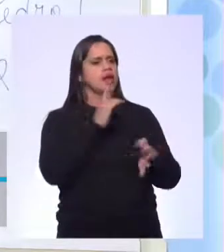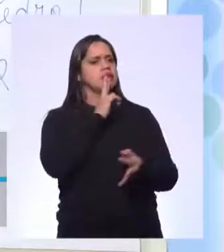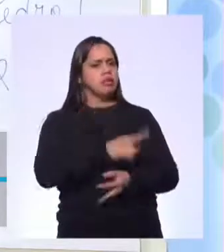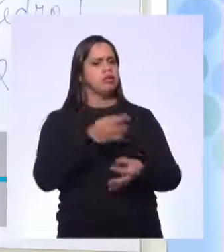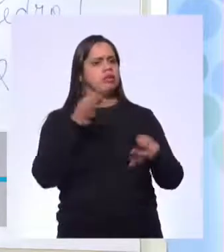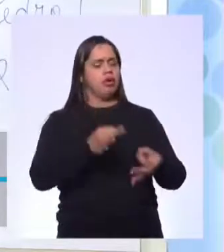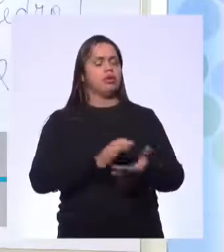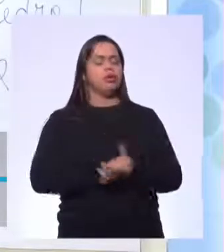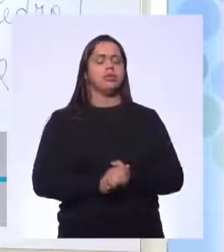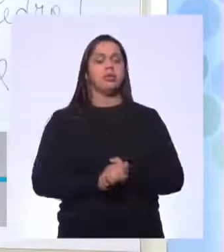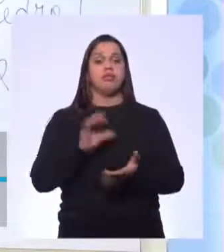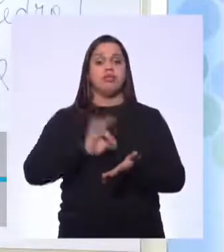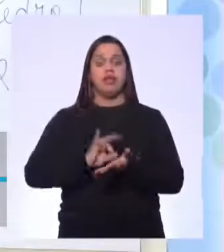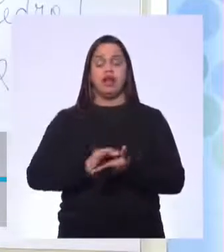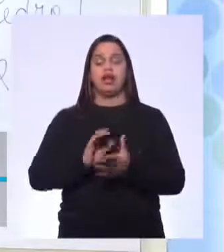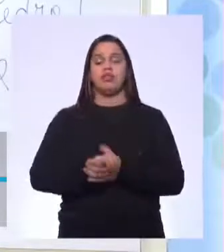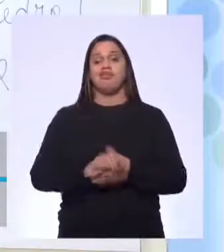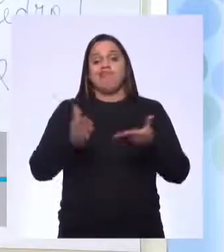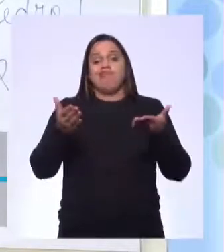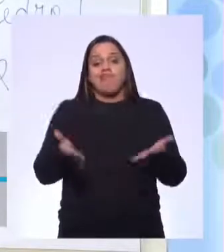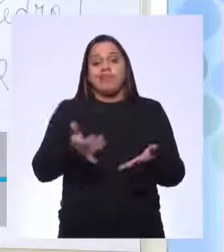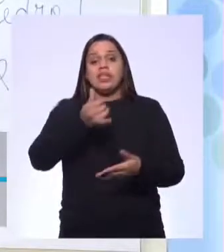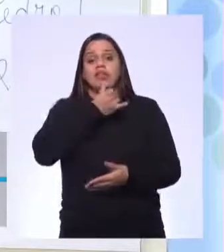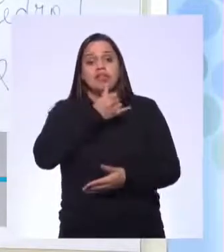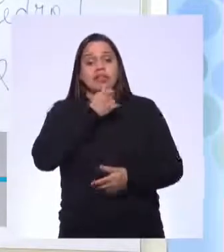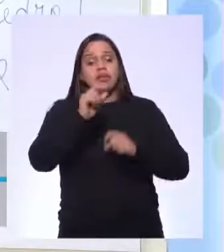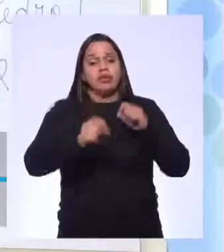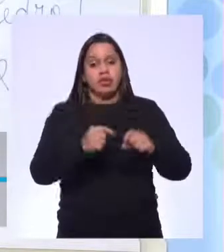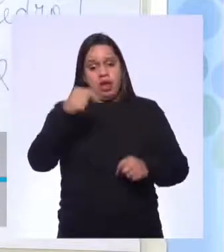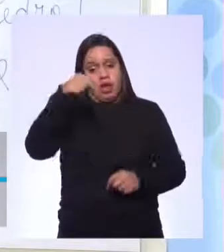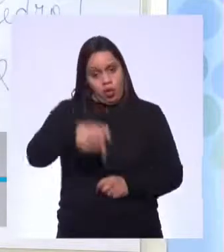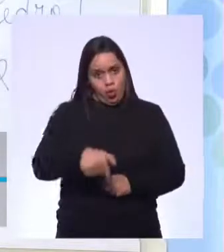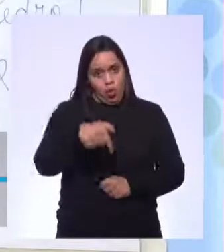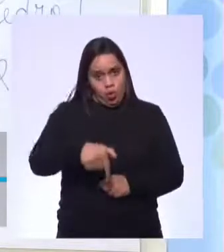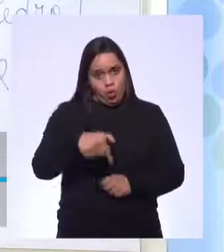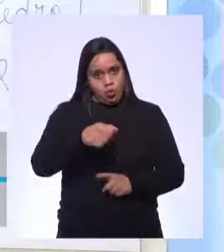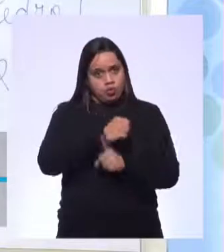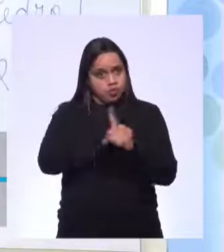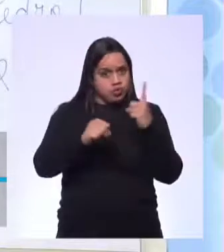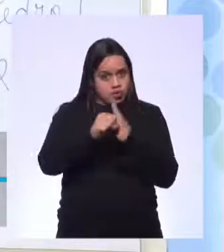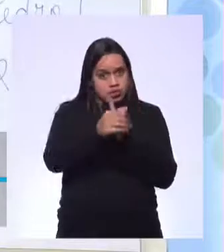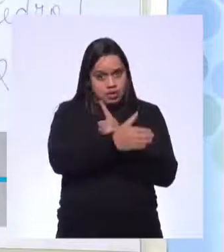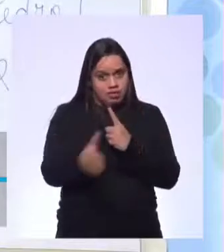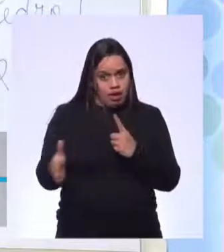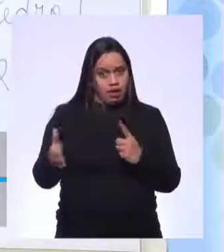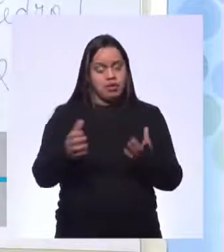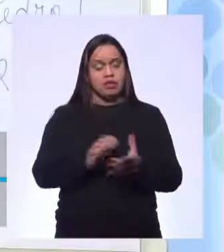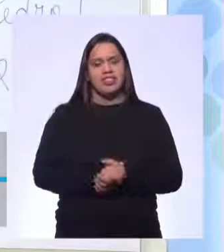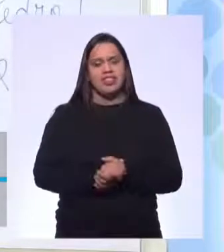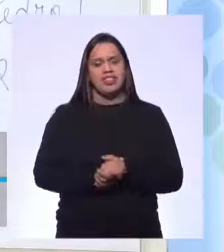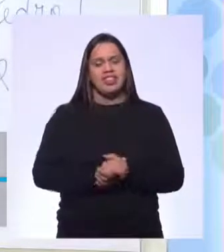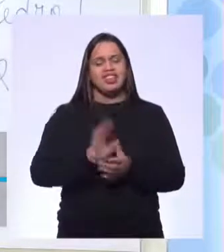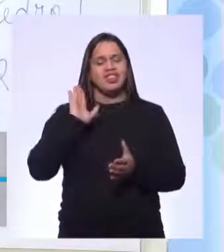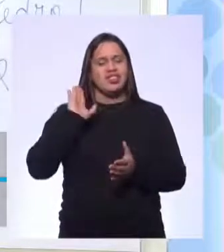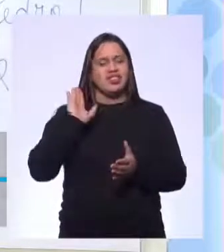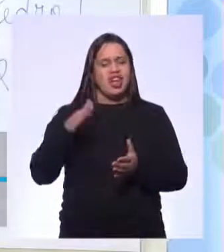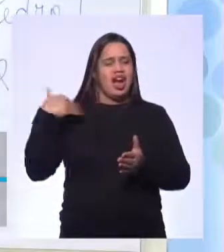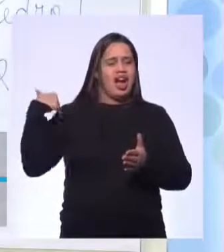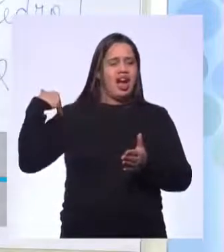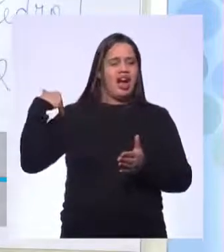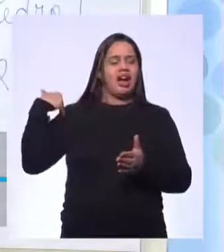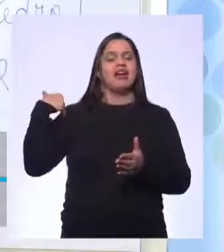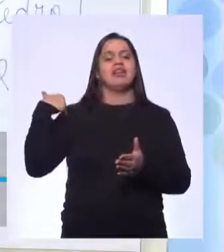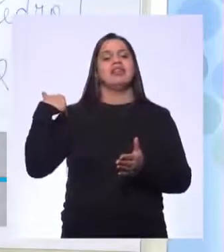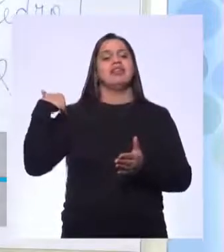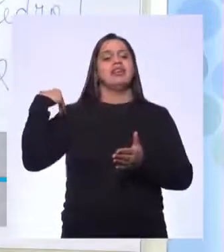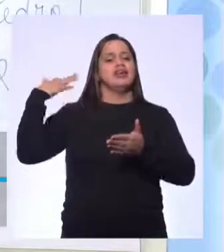realmente. Infelizmente, a nossa sociedade atual, ela traz aí, desde a história, né,